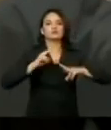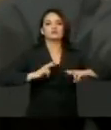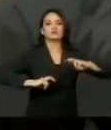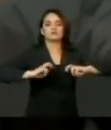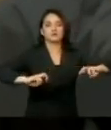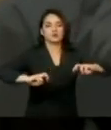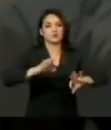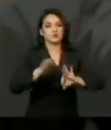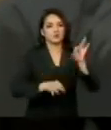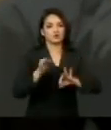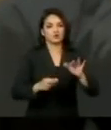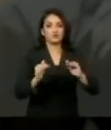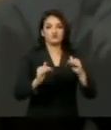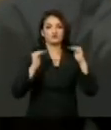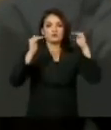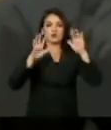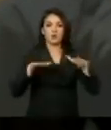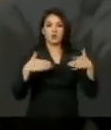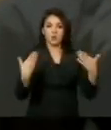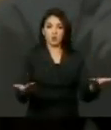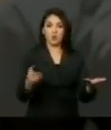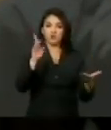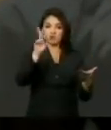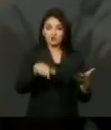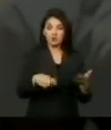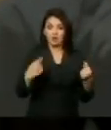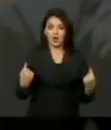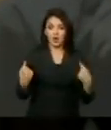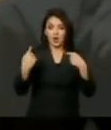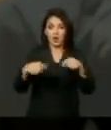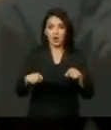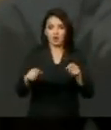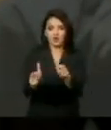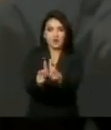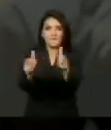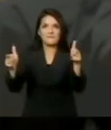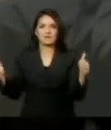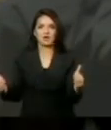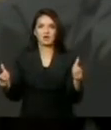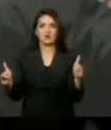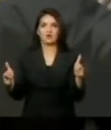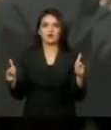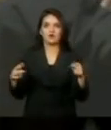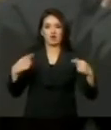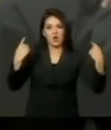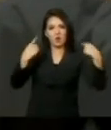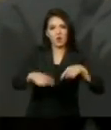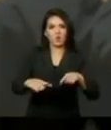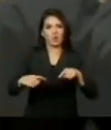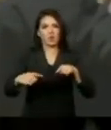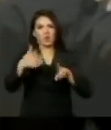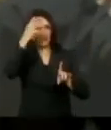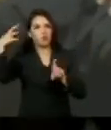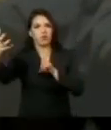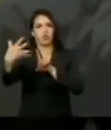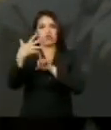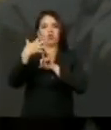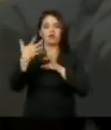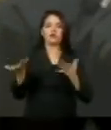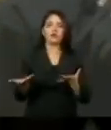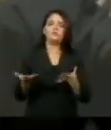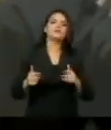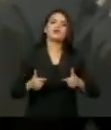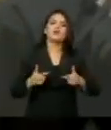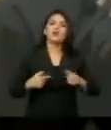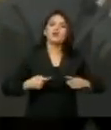que elas são como o salmão elas vão contra amarelas ou contra a correnteza e na luta contra a correnteza do senso comum e